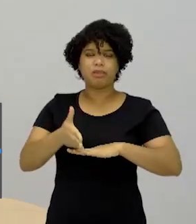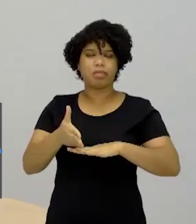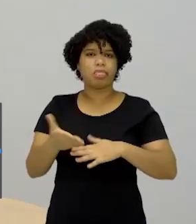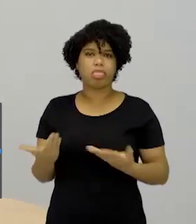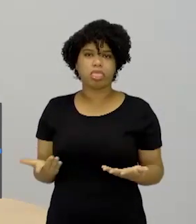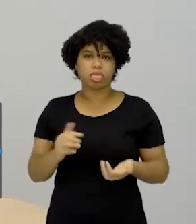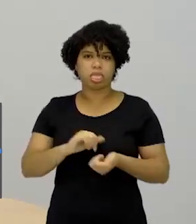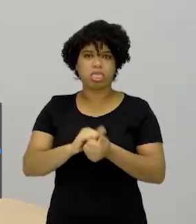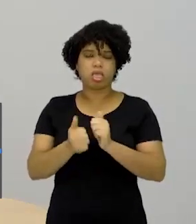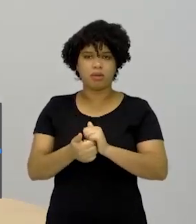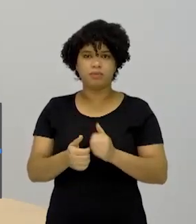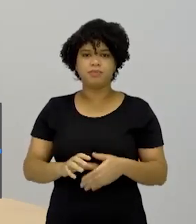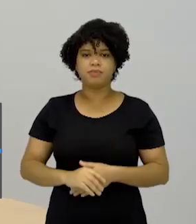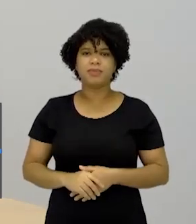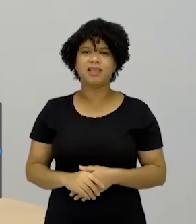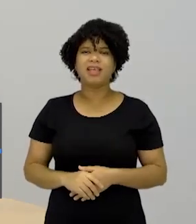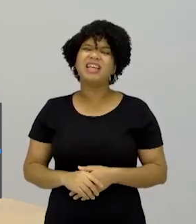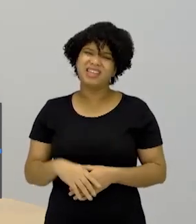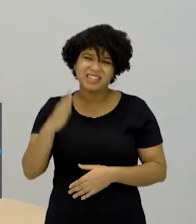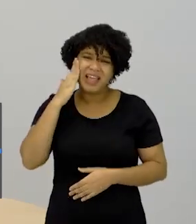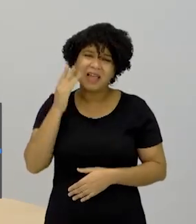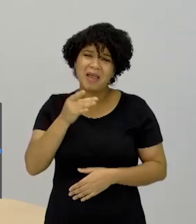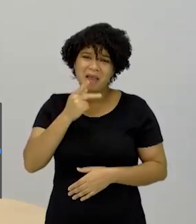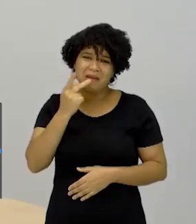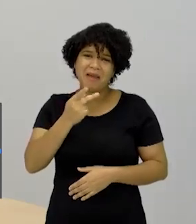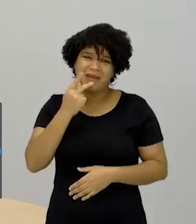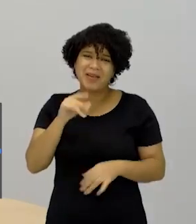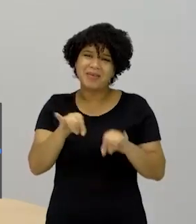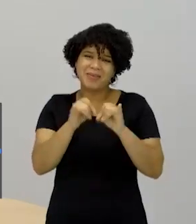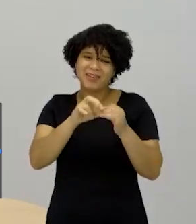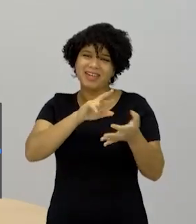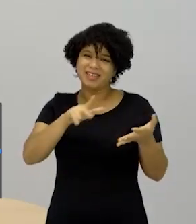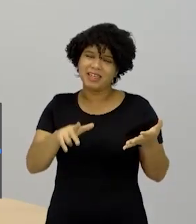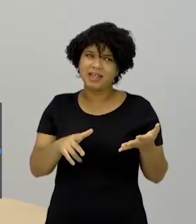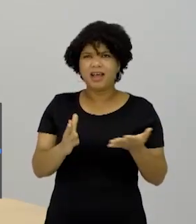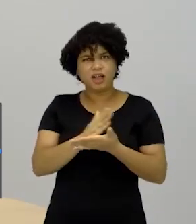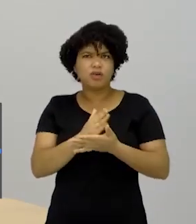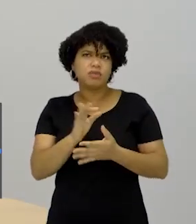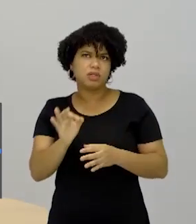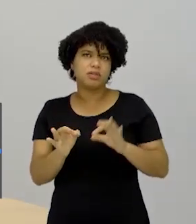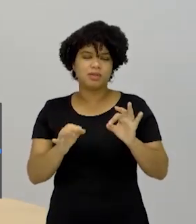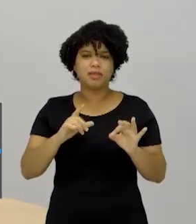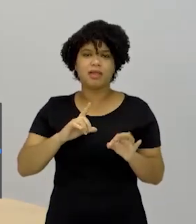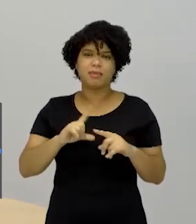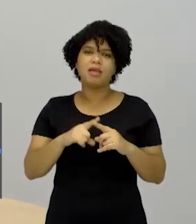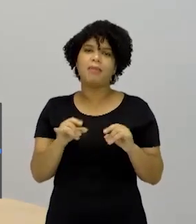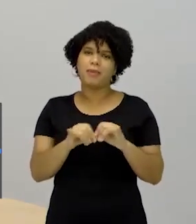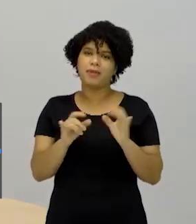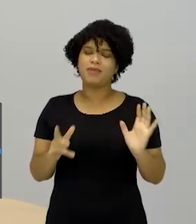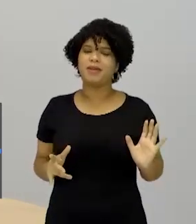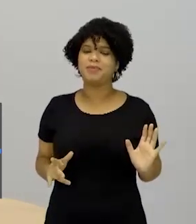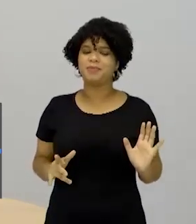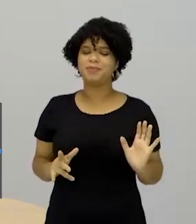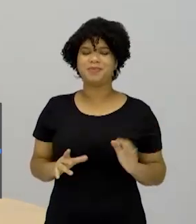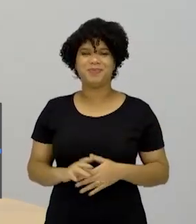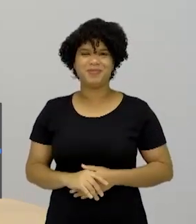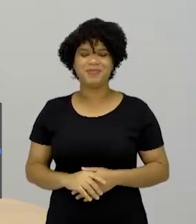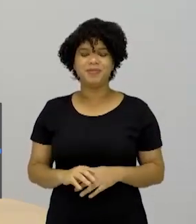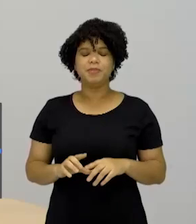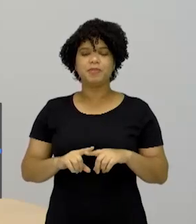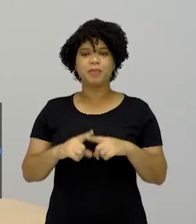gente, com certeza eu falei muita besteira aqui, alguma coisa certa também, por favor, também não vou me subjugar.